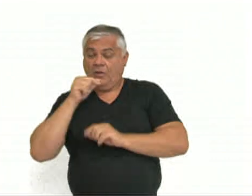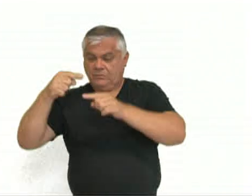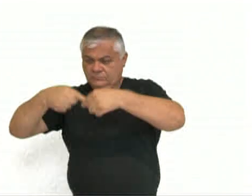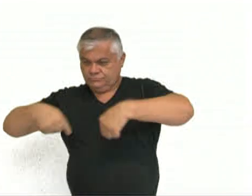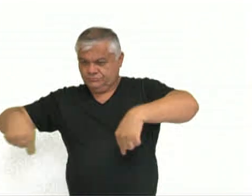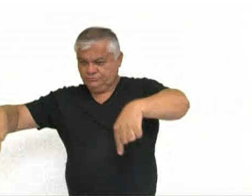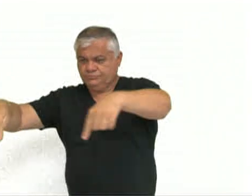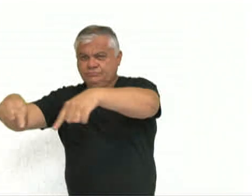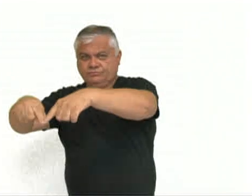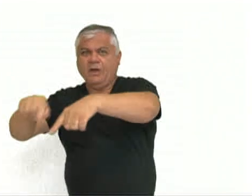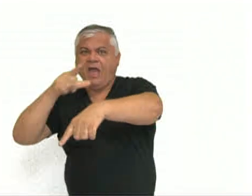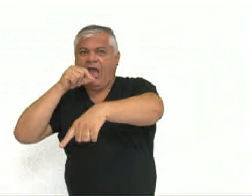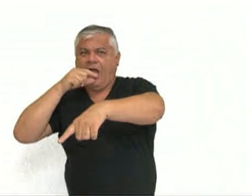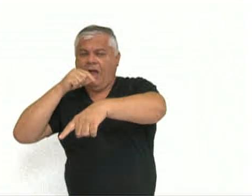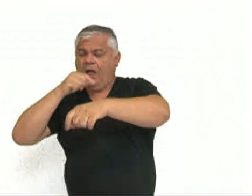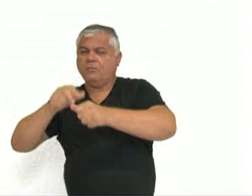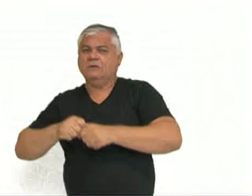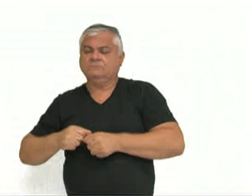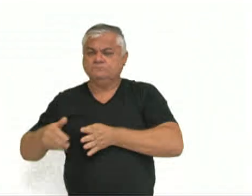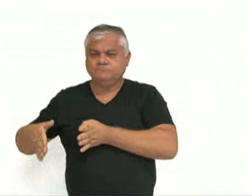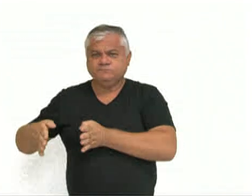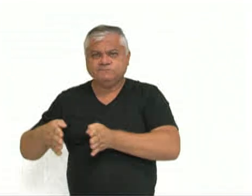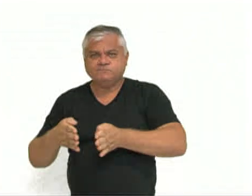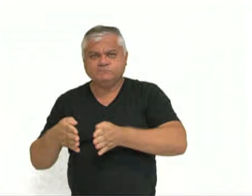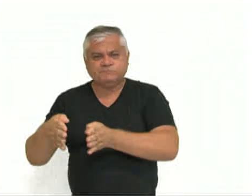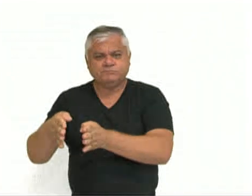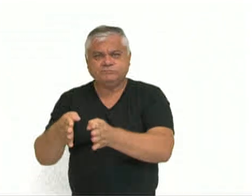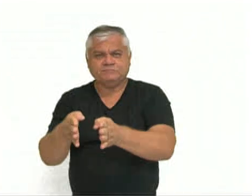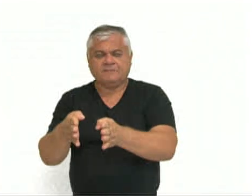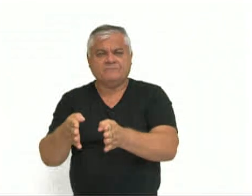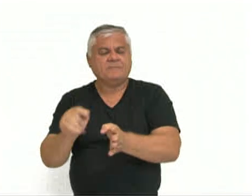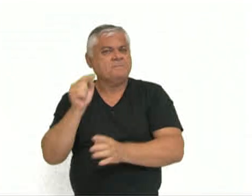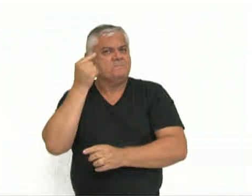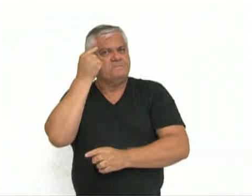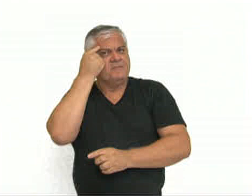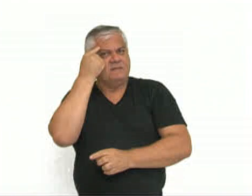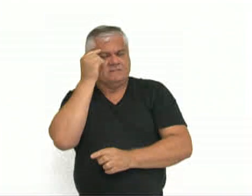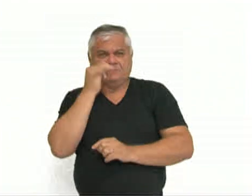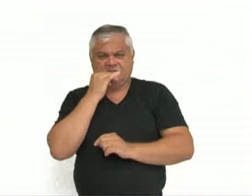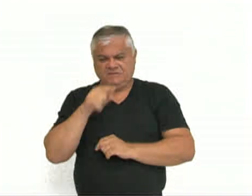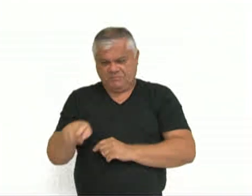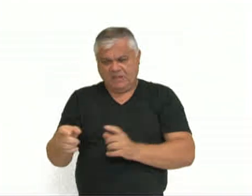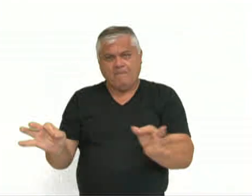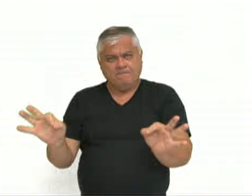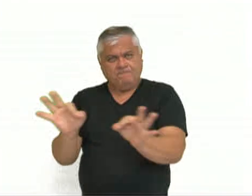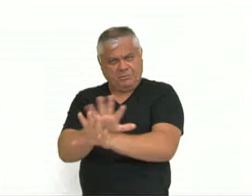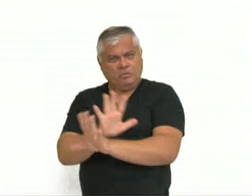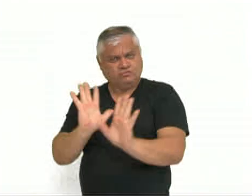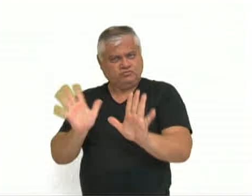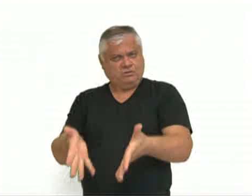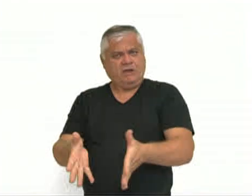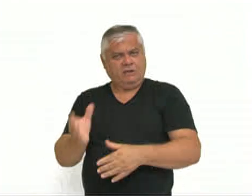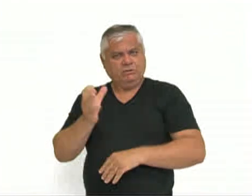um rio, de um lençol freático, nós não podemos pensar que essa água já está própria para o consumo, já